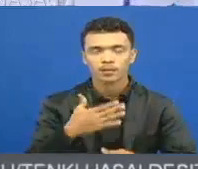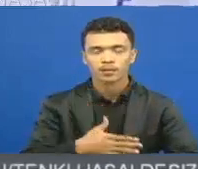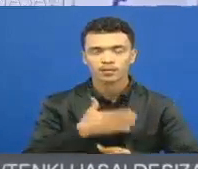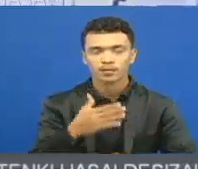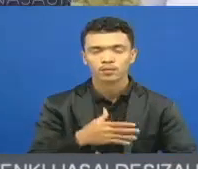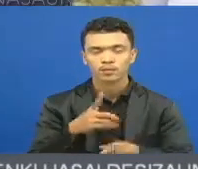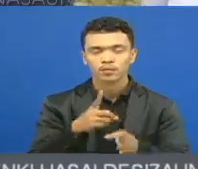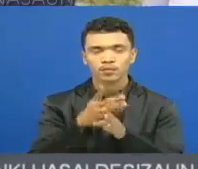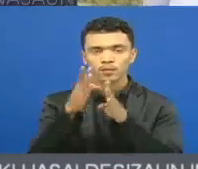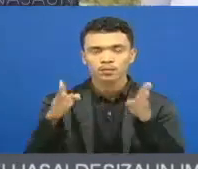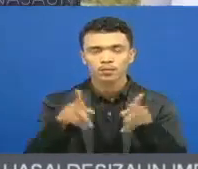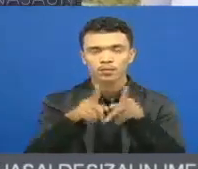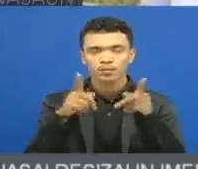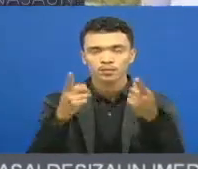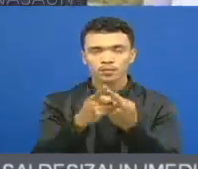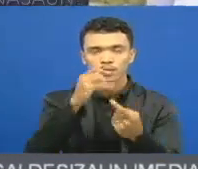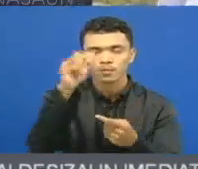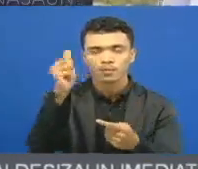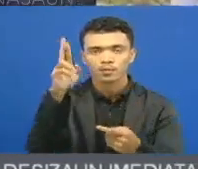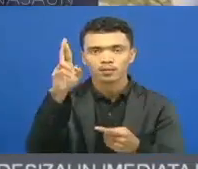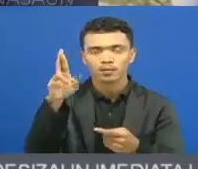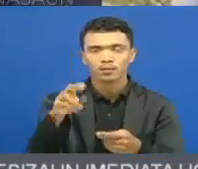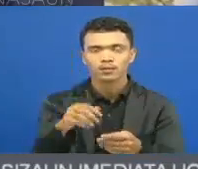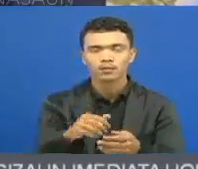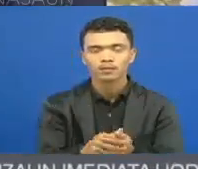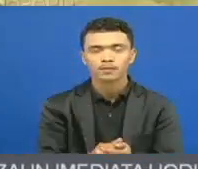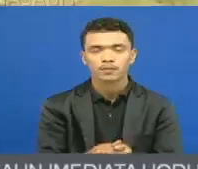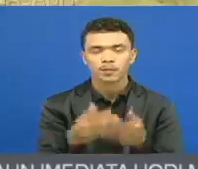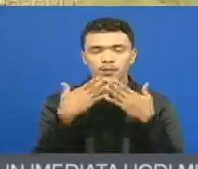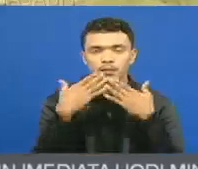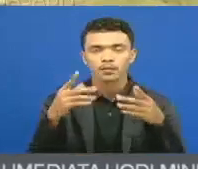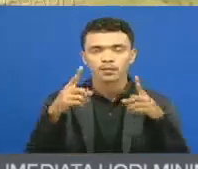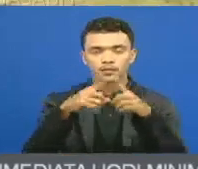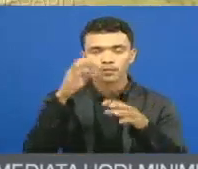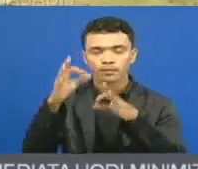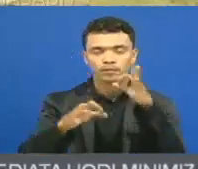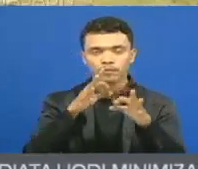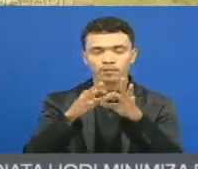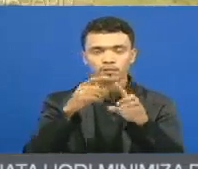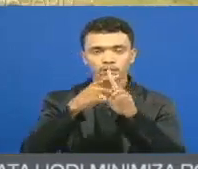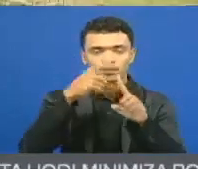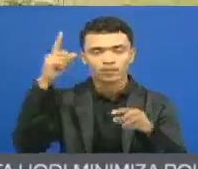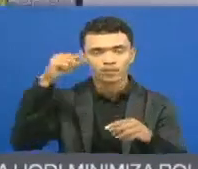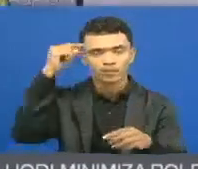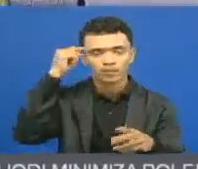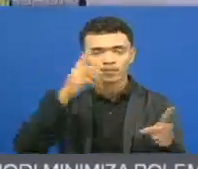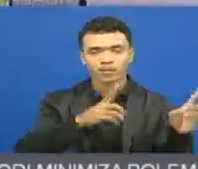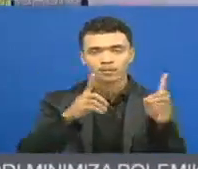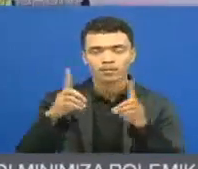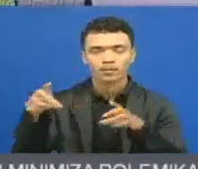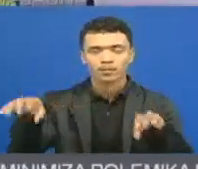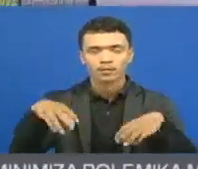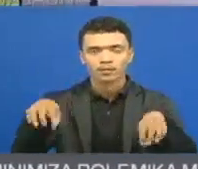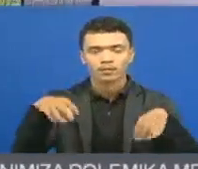no diretor Companhia Jahar, Januário Martins, agradece ba confiança husi governo, onde implementa projeto né,